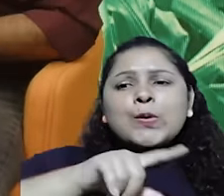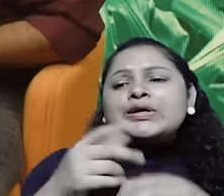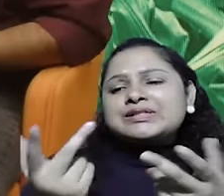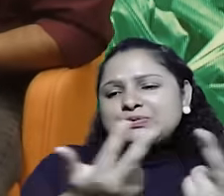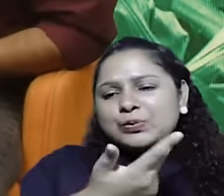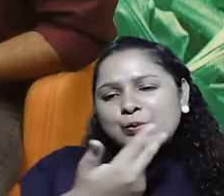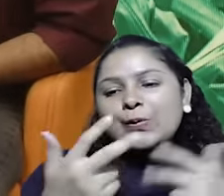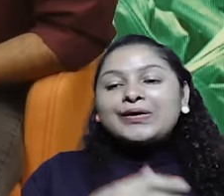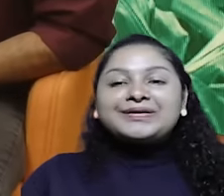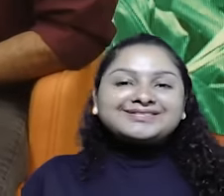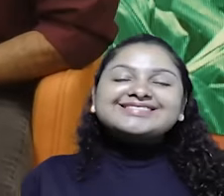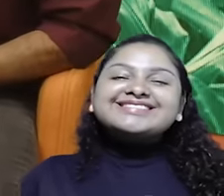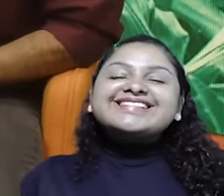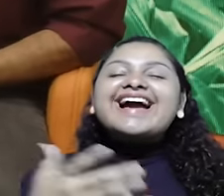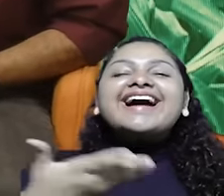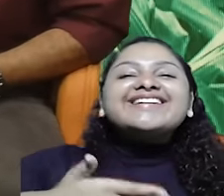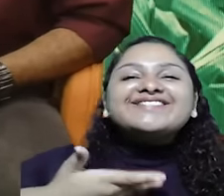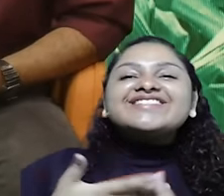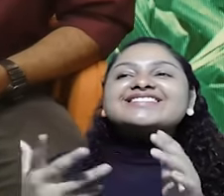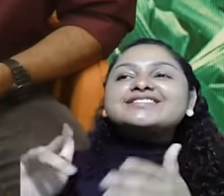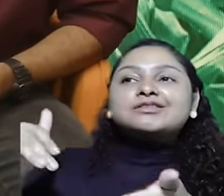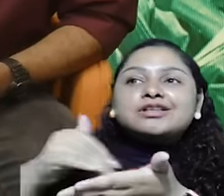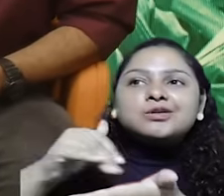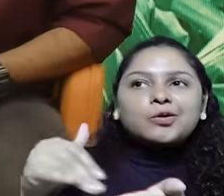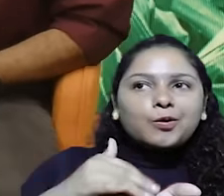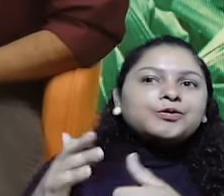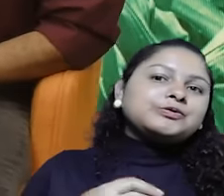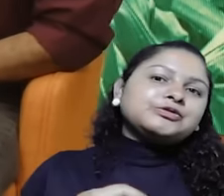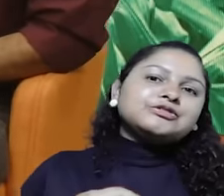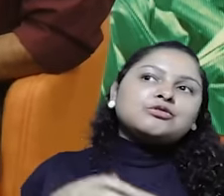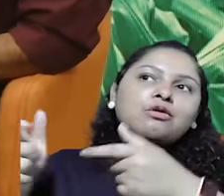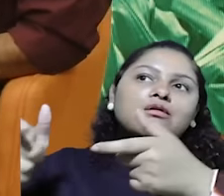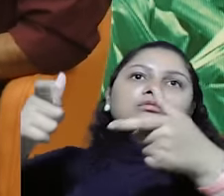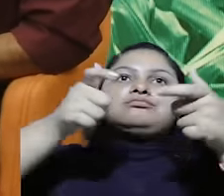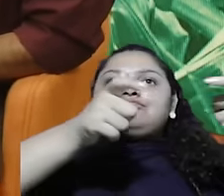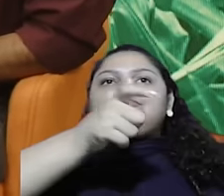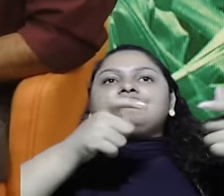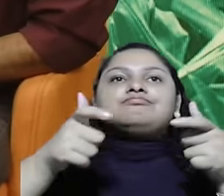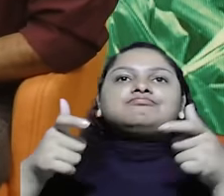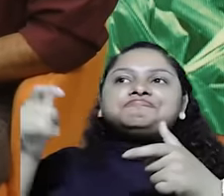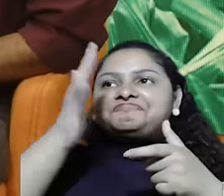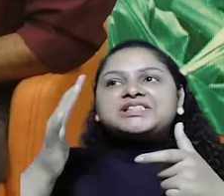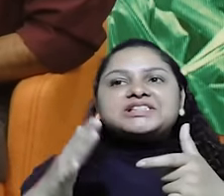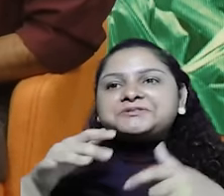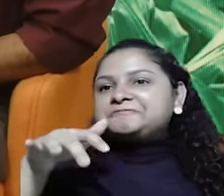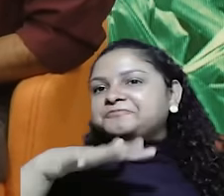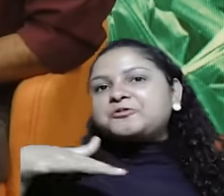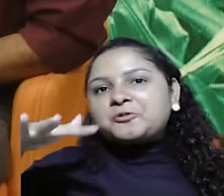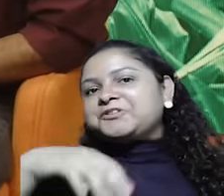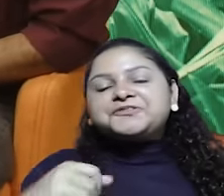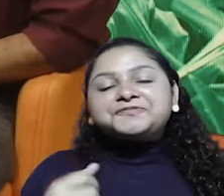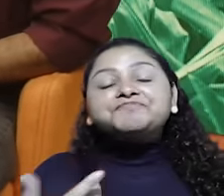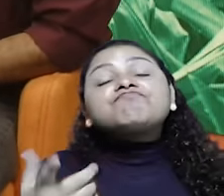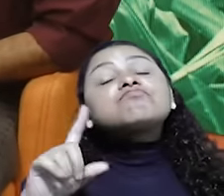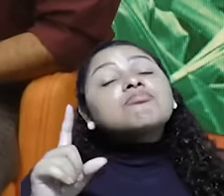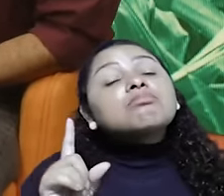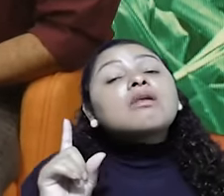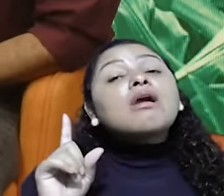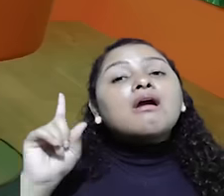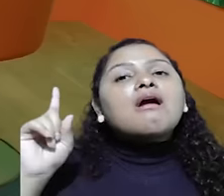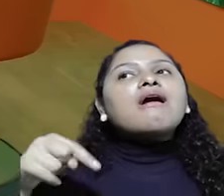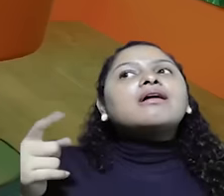nossos outros colegas em escritórios regionais então fica realmente uma situação e